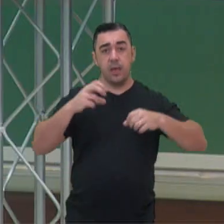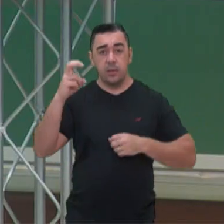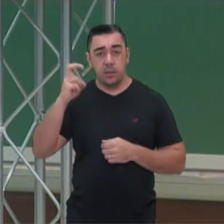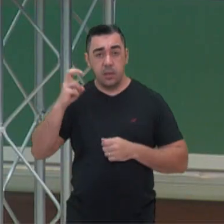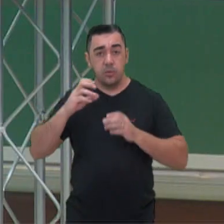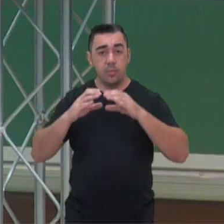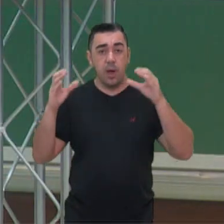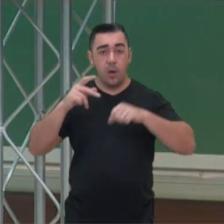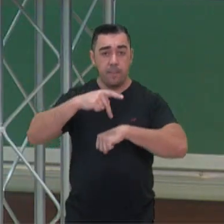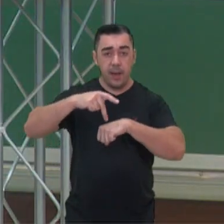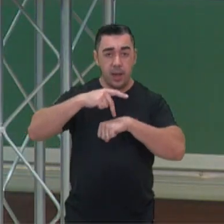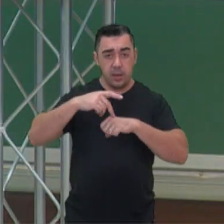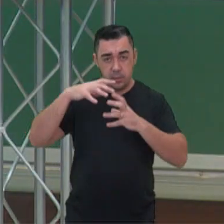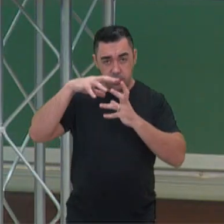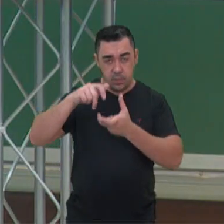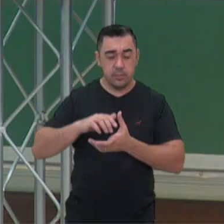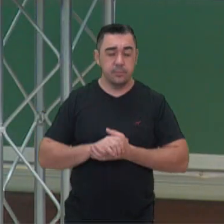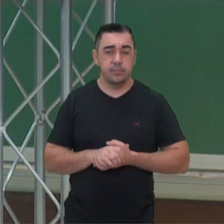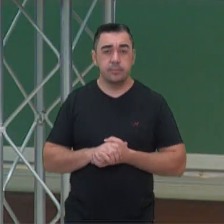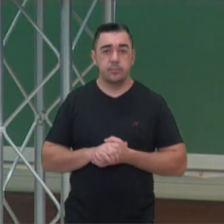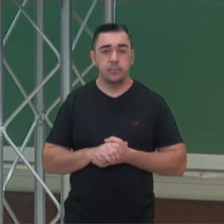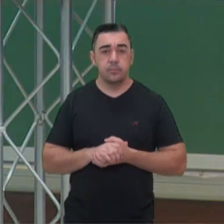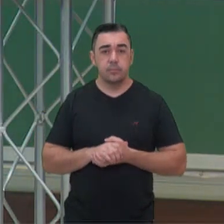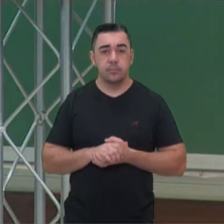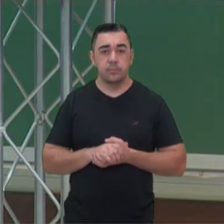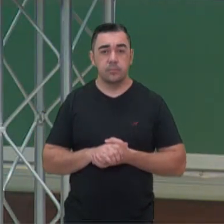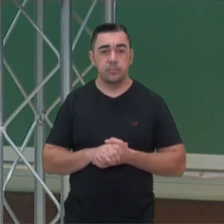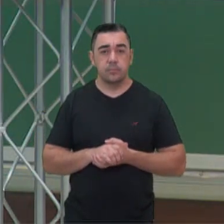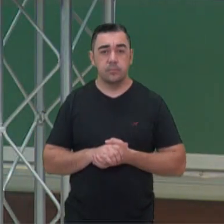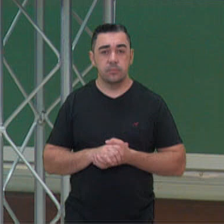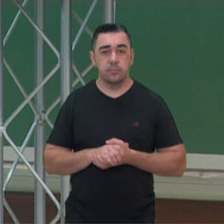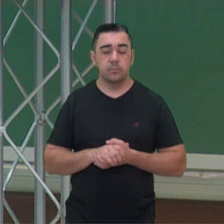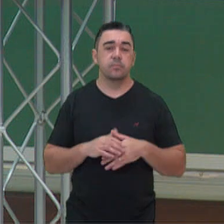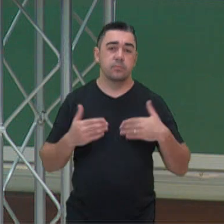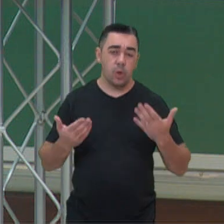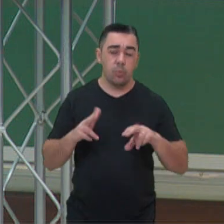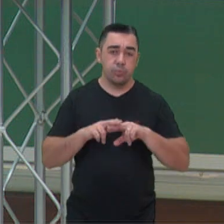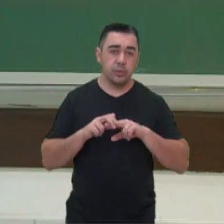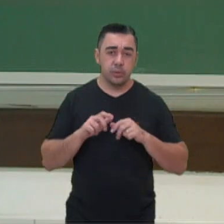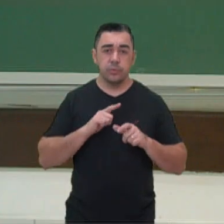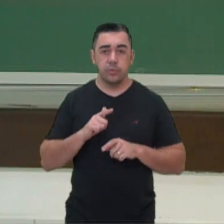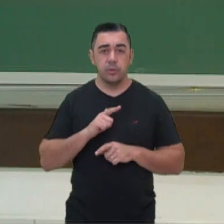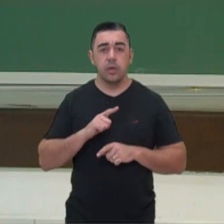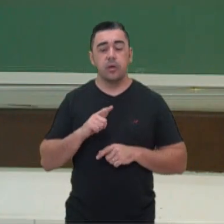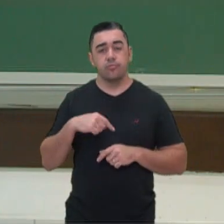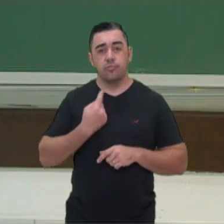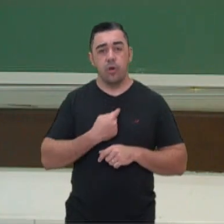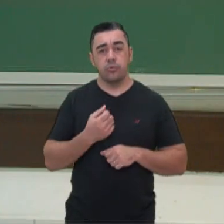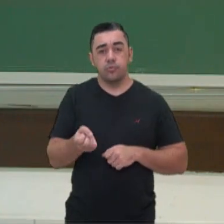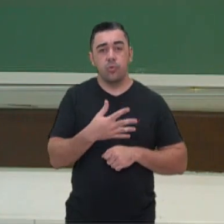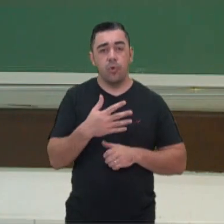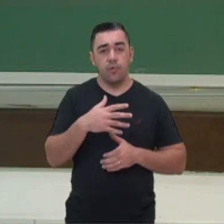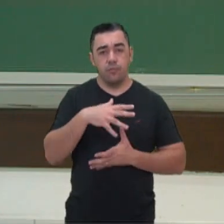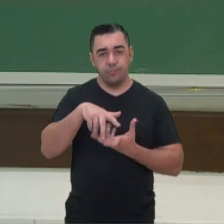A Oceania é o continente menos populoso, tudo bem? Tanto é que chama-se Novíssimo Mundo.